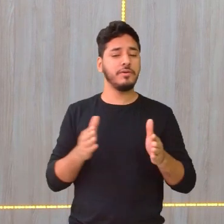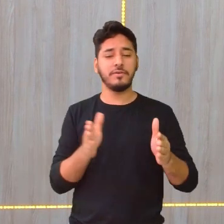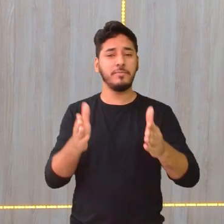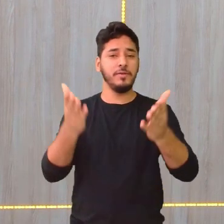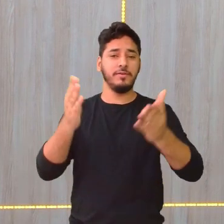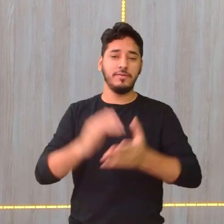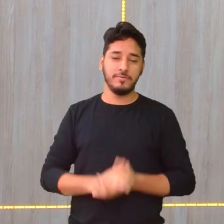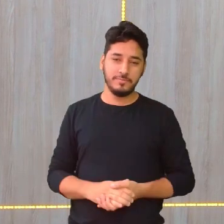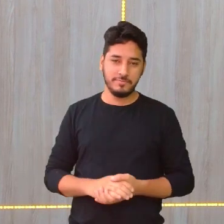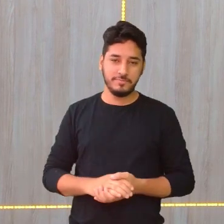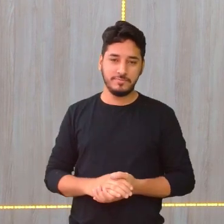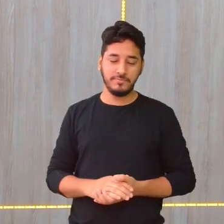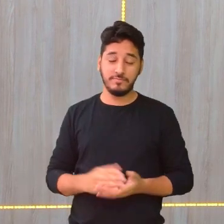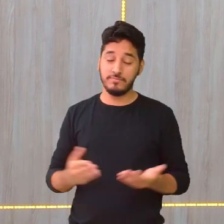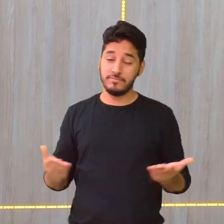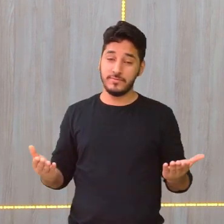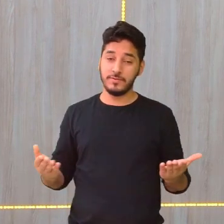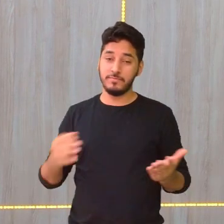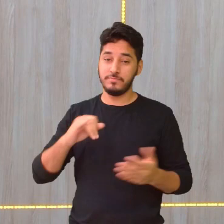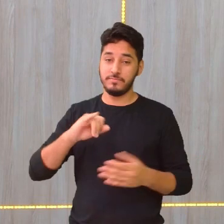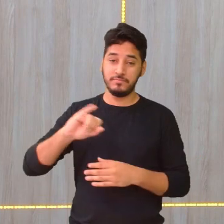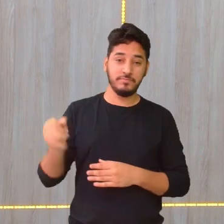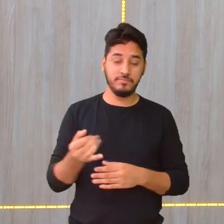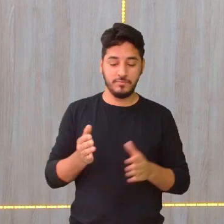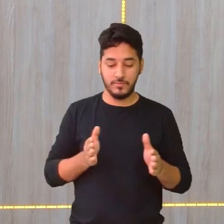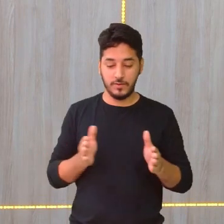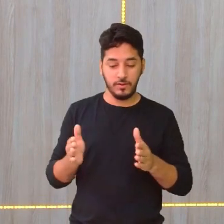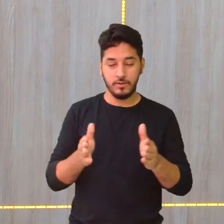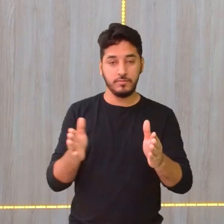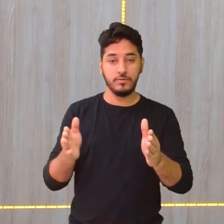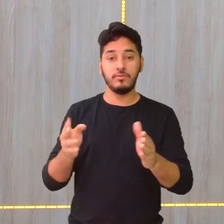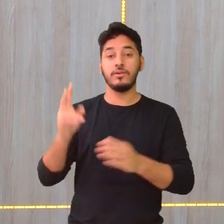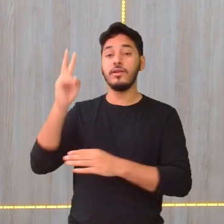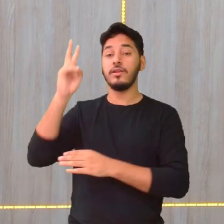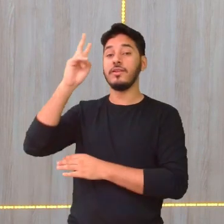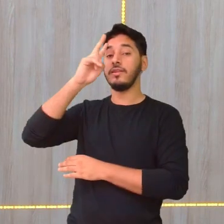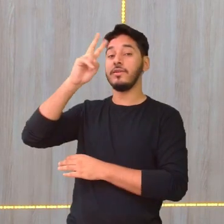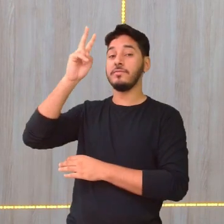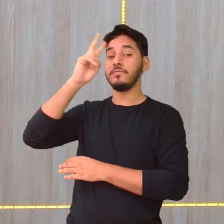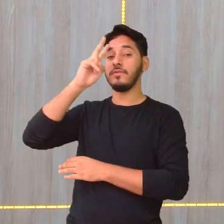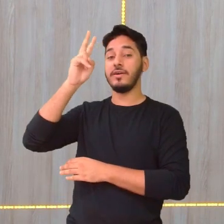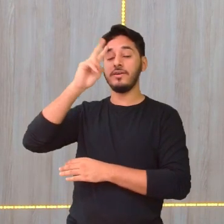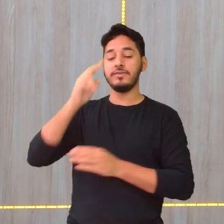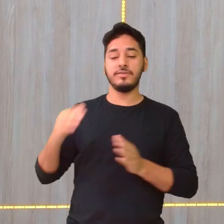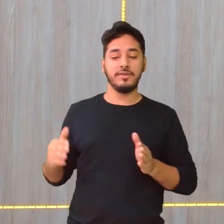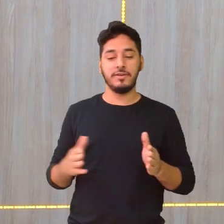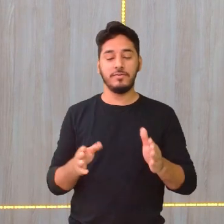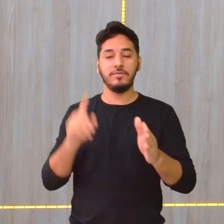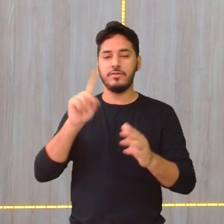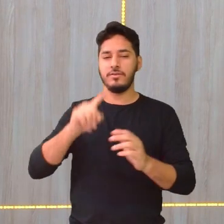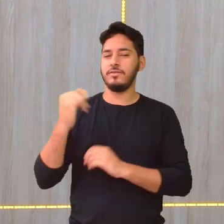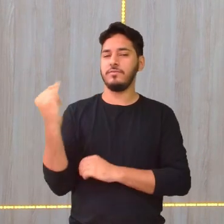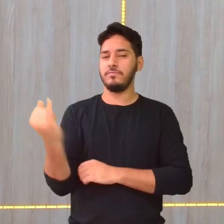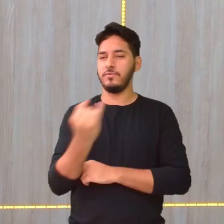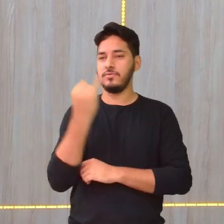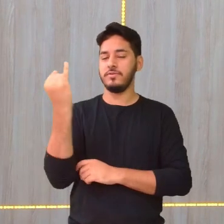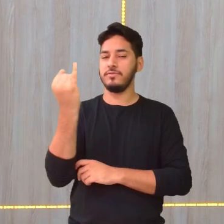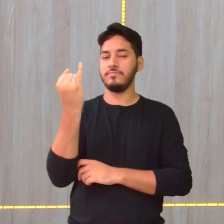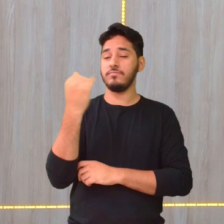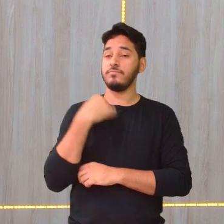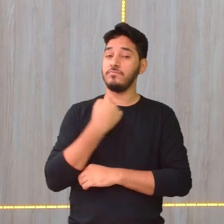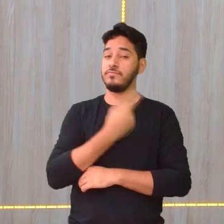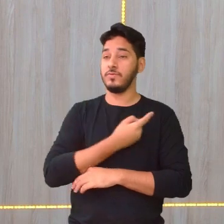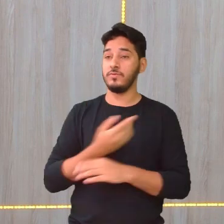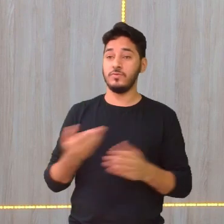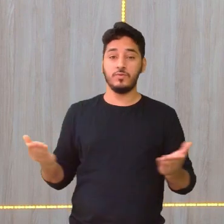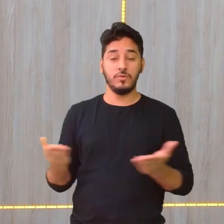isso? Então, para aproveitar esse caminho, para relembrar desse caminho, que também é muito importante, a gente vai